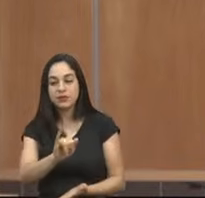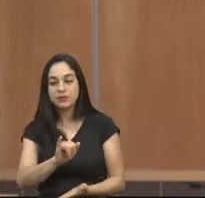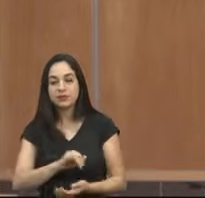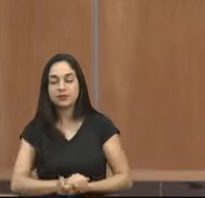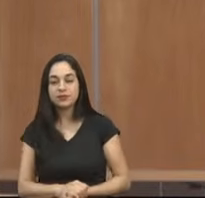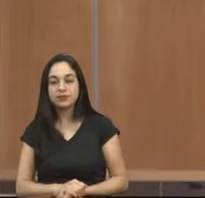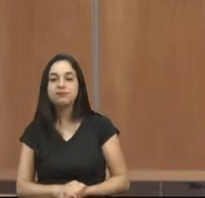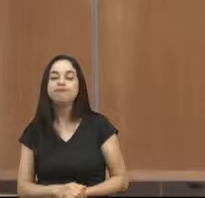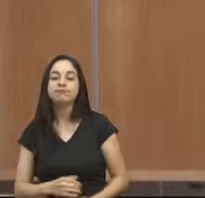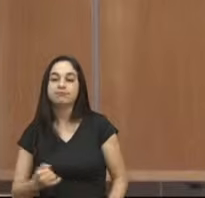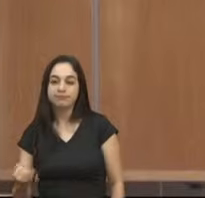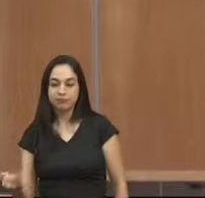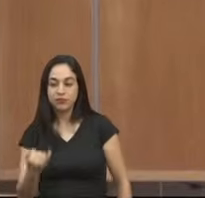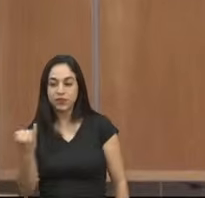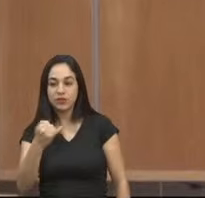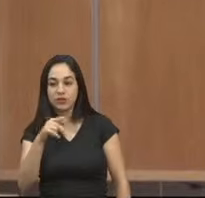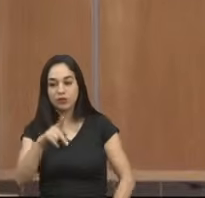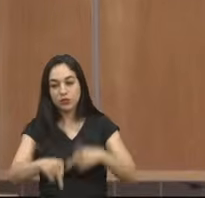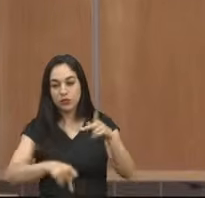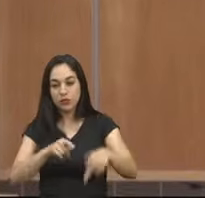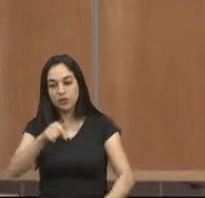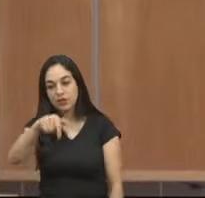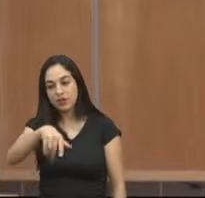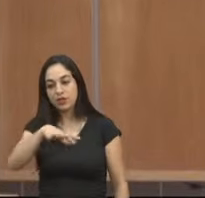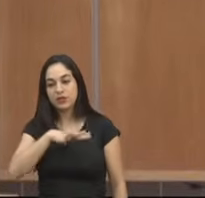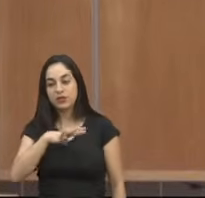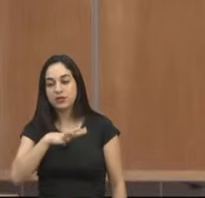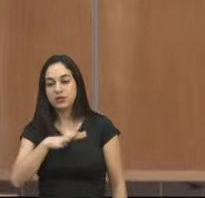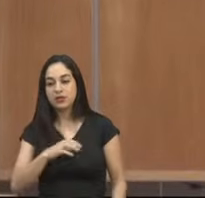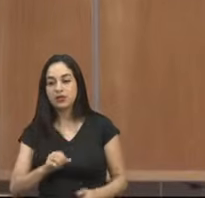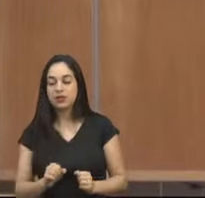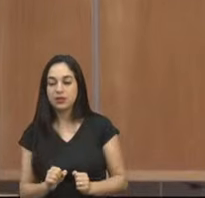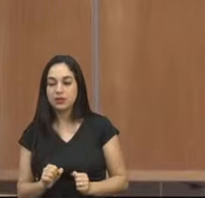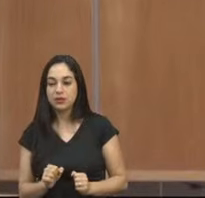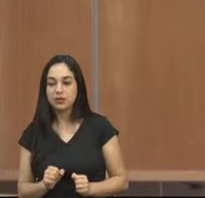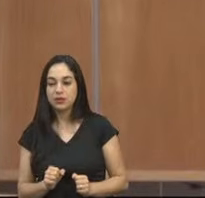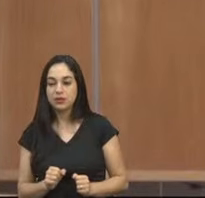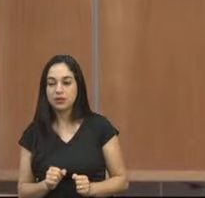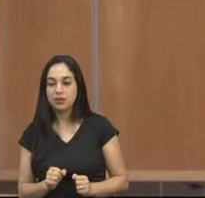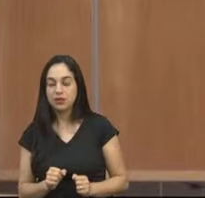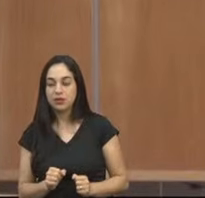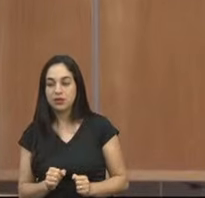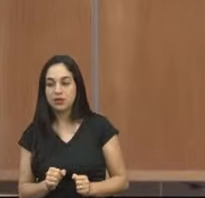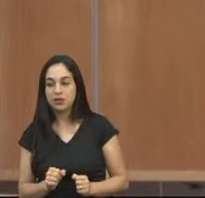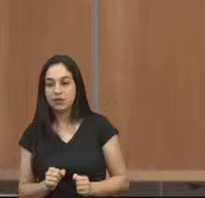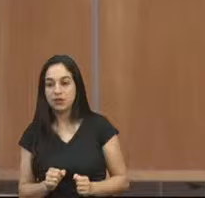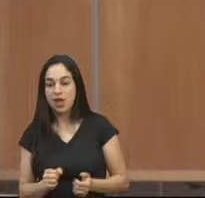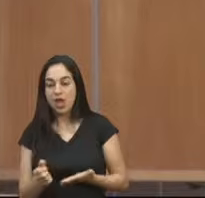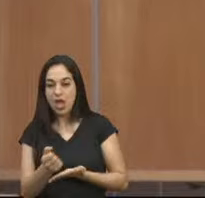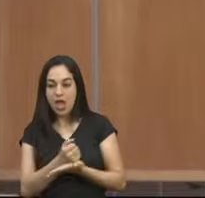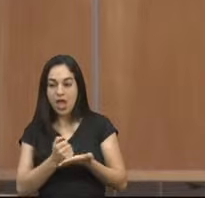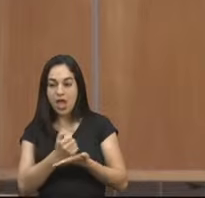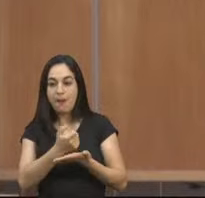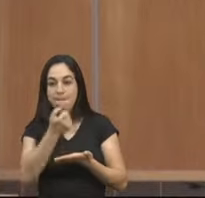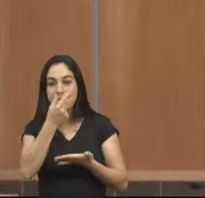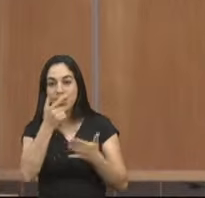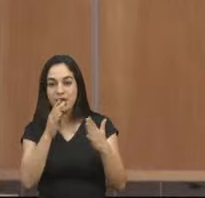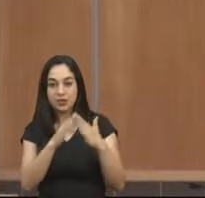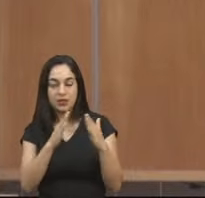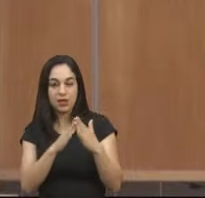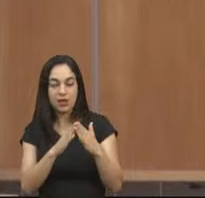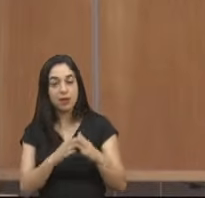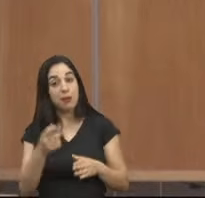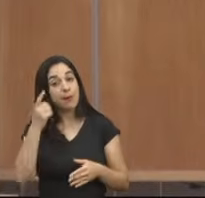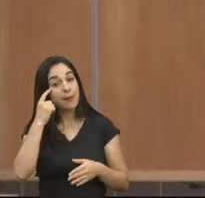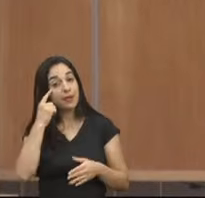É importantíssimo para o povo da nossa cidade. Espaço, remédio em casa. Pensou, você em